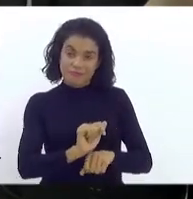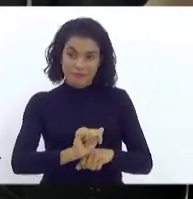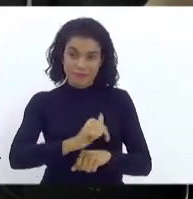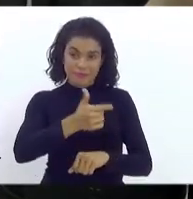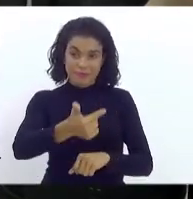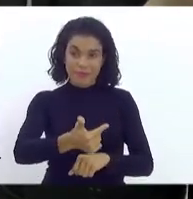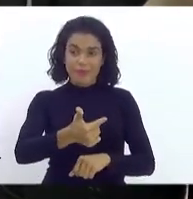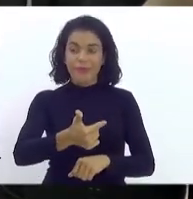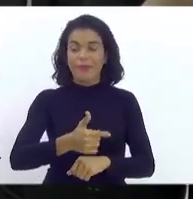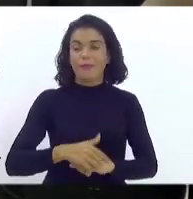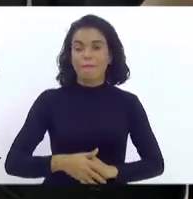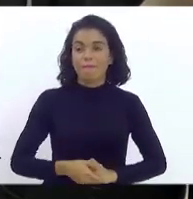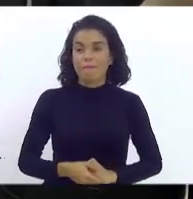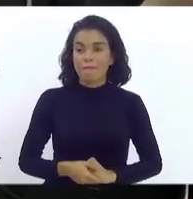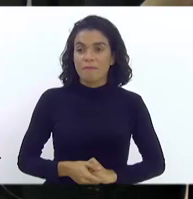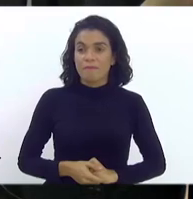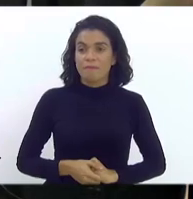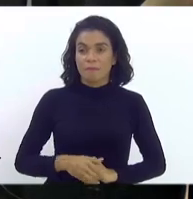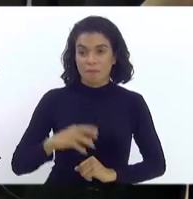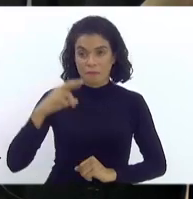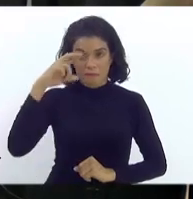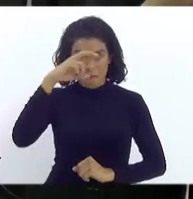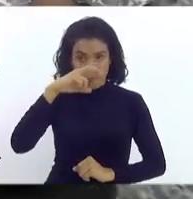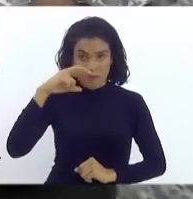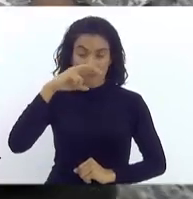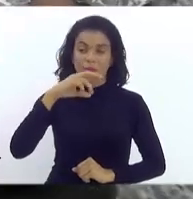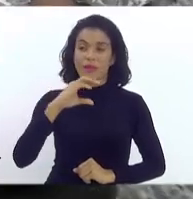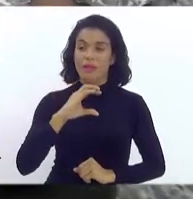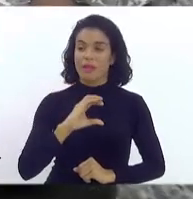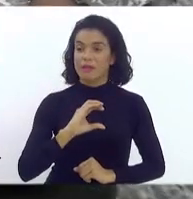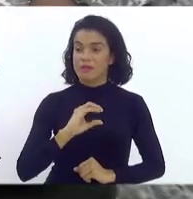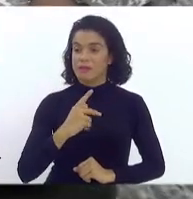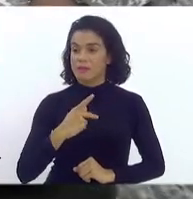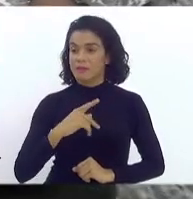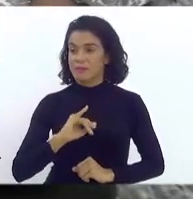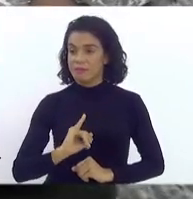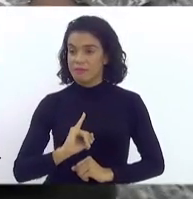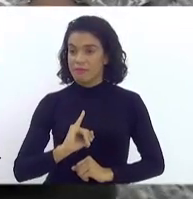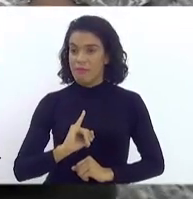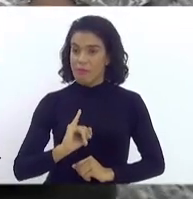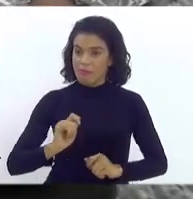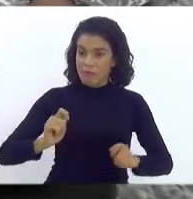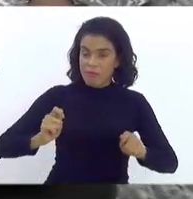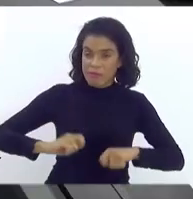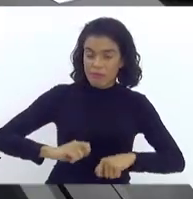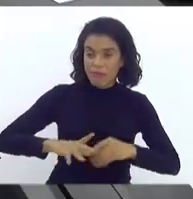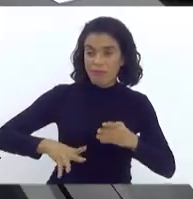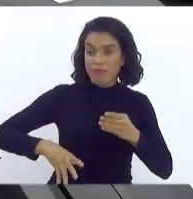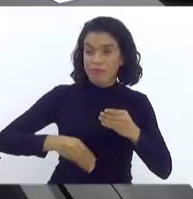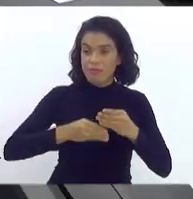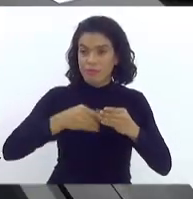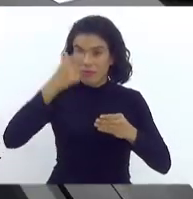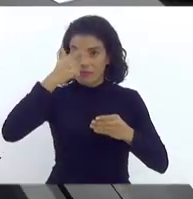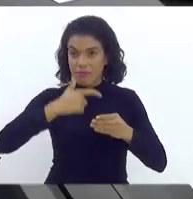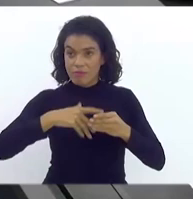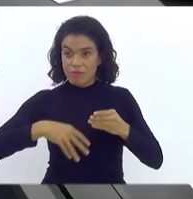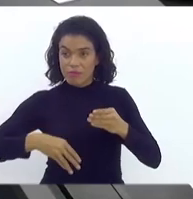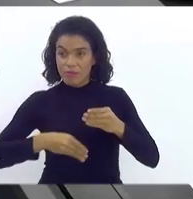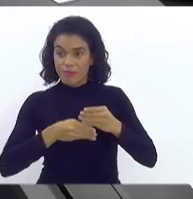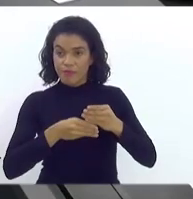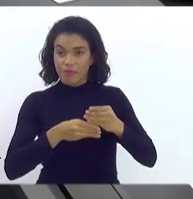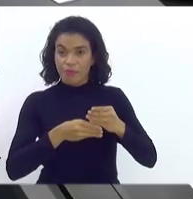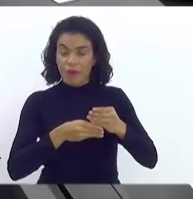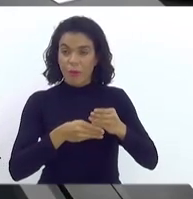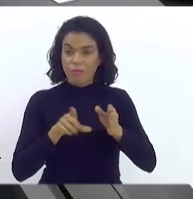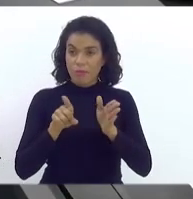possível, para responder depois. Se a CPI puder fazer esse questionamento. Eu vou até fazer um adendo aqui, complementando